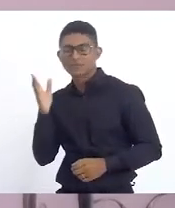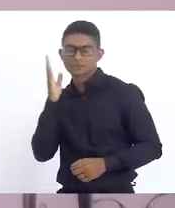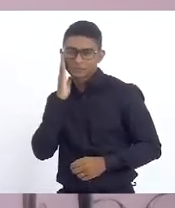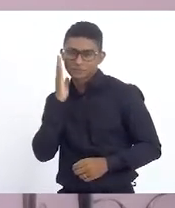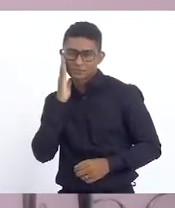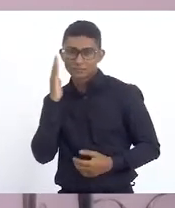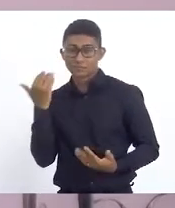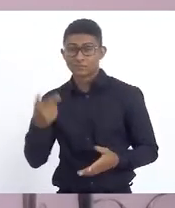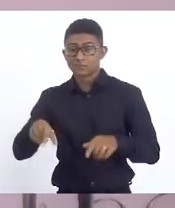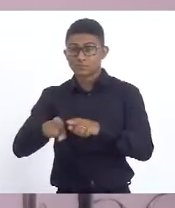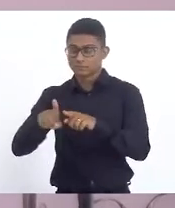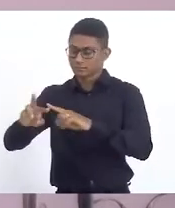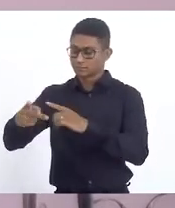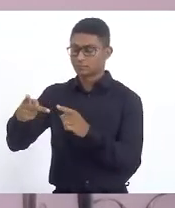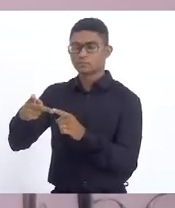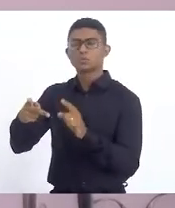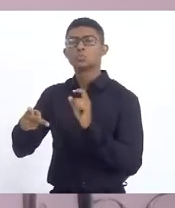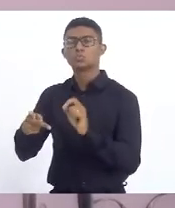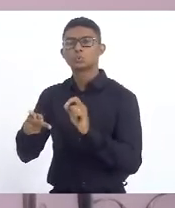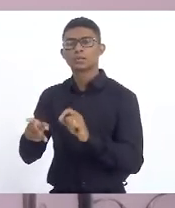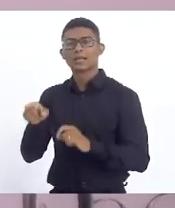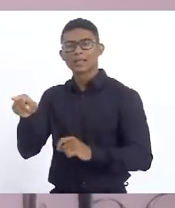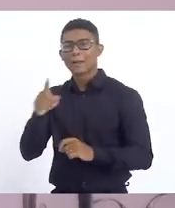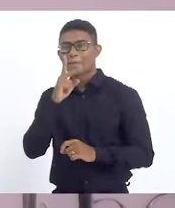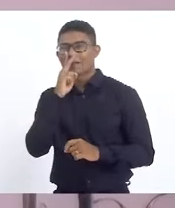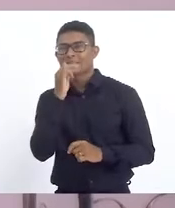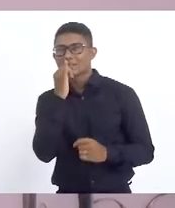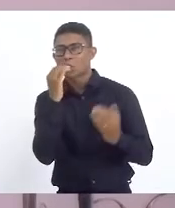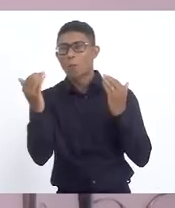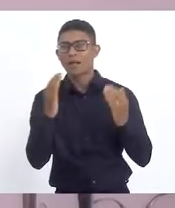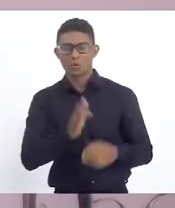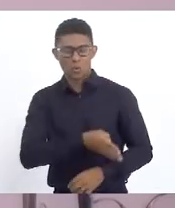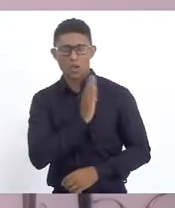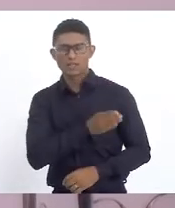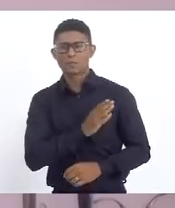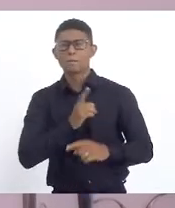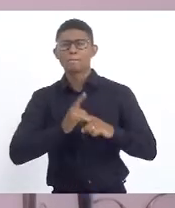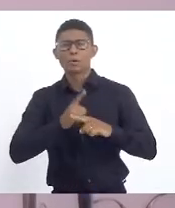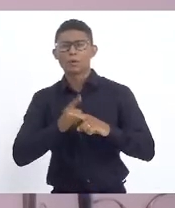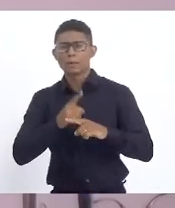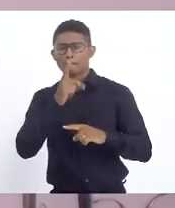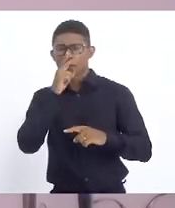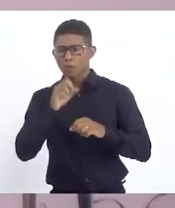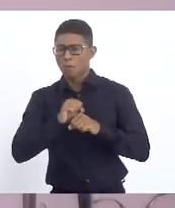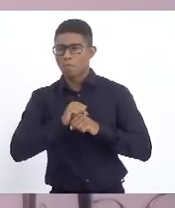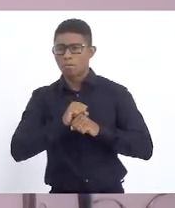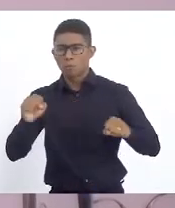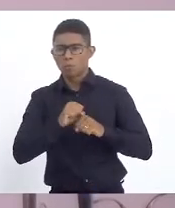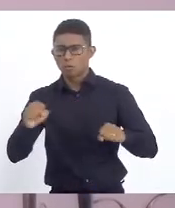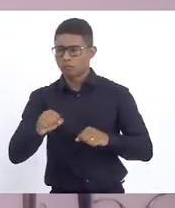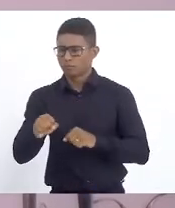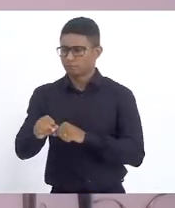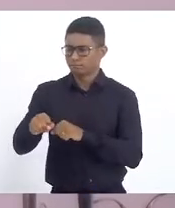o bombeamento, que Vossa Excelência conhece bem, que é lá no Lameirão. Lá em Campo Grande.